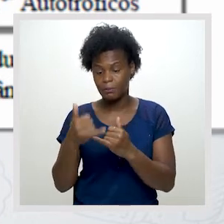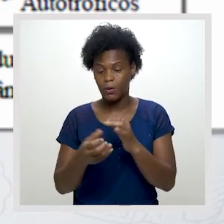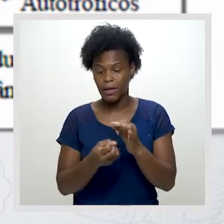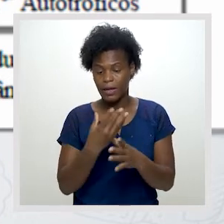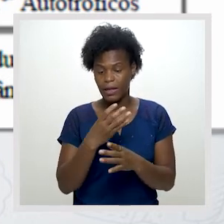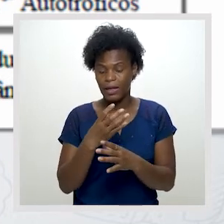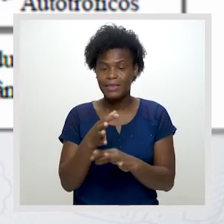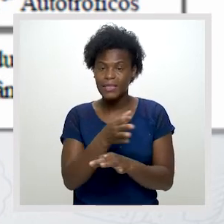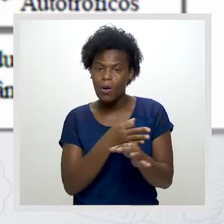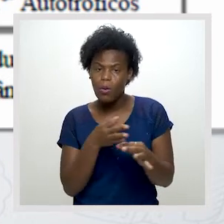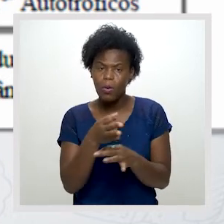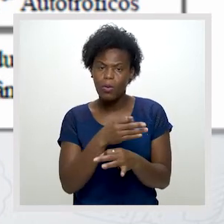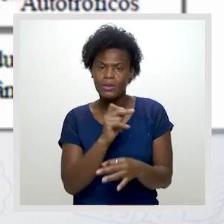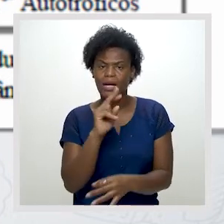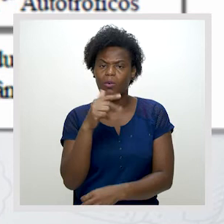células